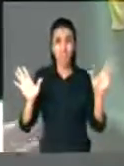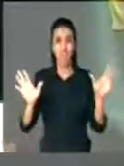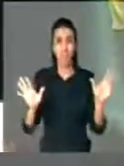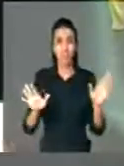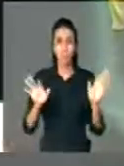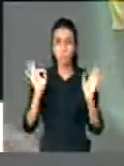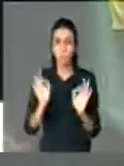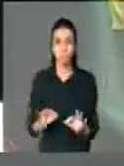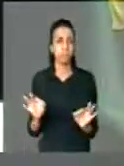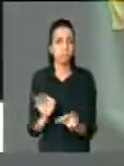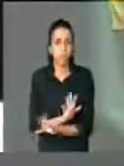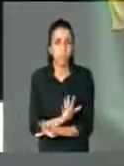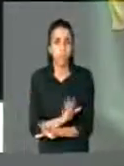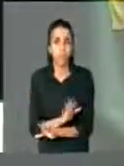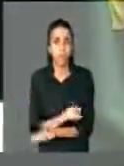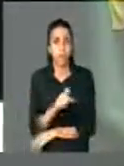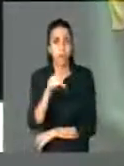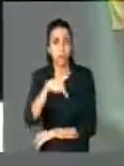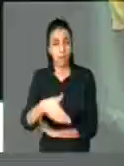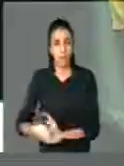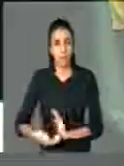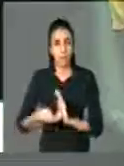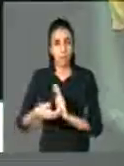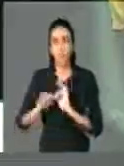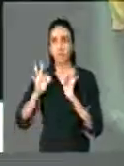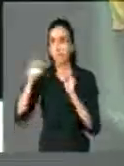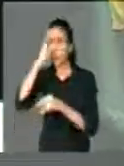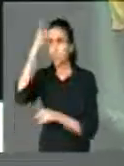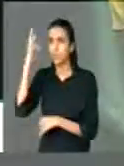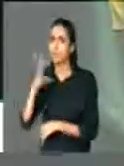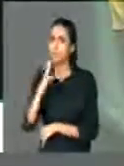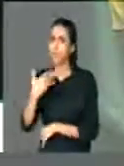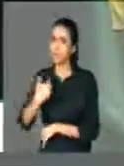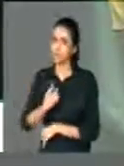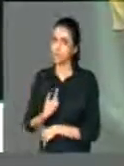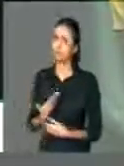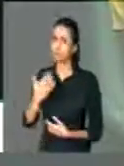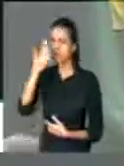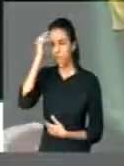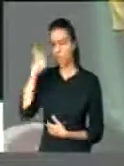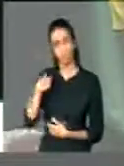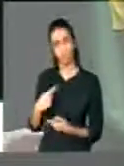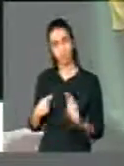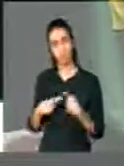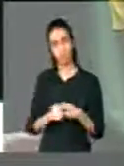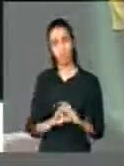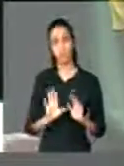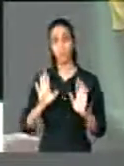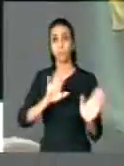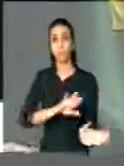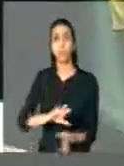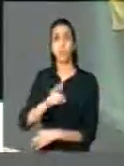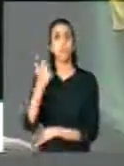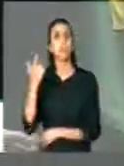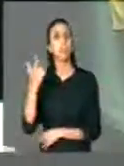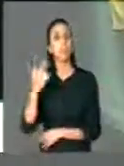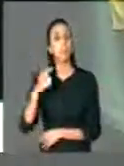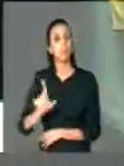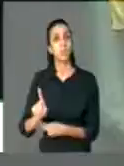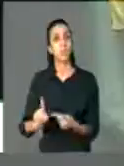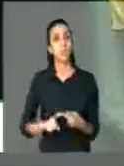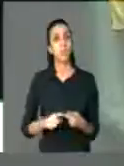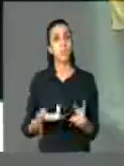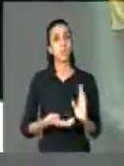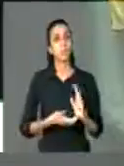dúvida sobre ninguém. Aqui dessa casa e daqueles que me conhecem sabem que não pairava. E por último, essa casa tem que retomar a credibilidade para que a